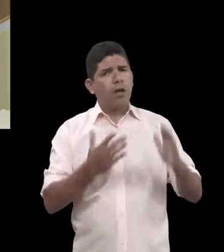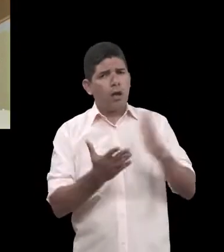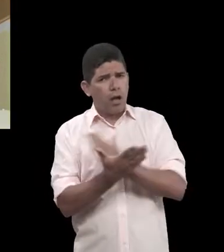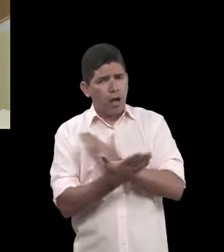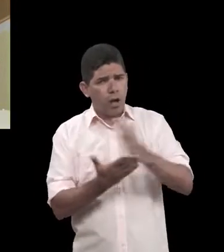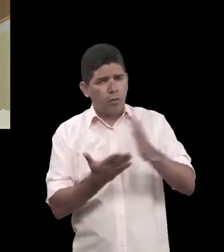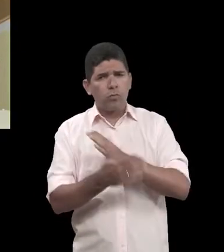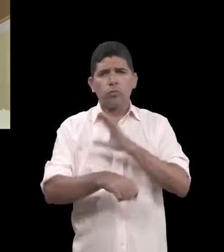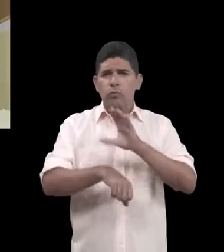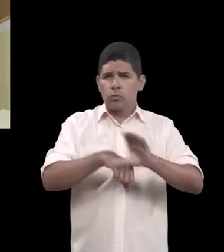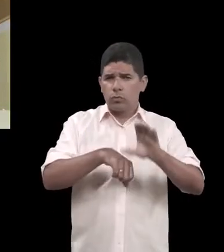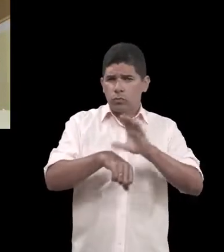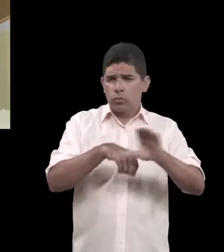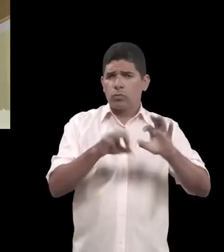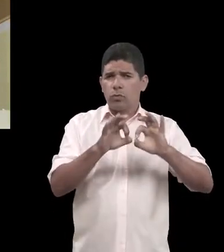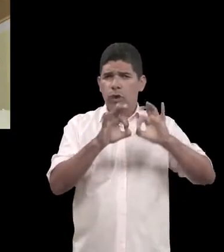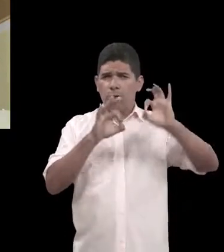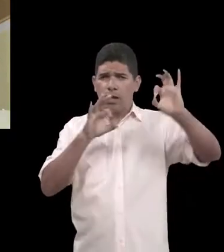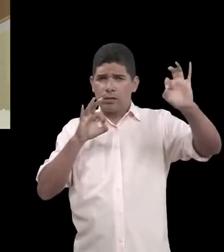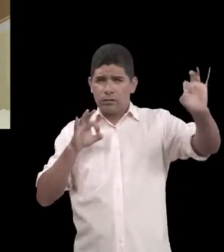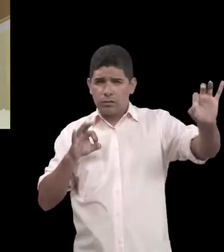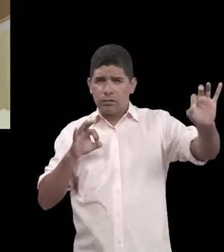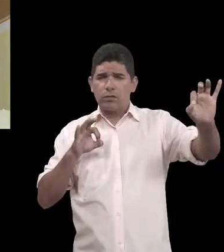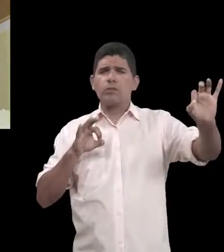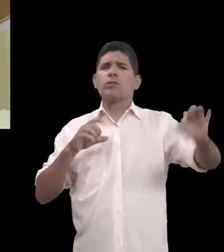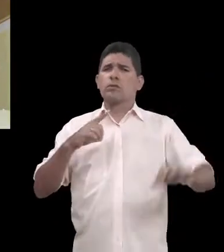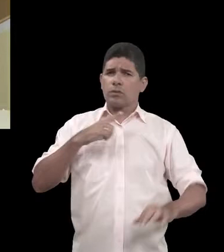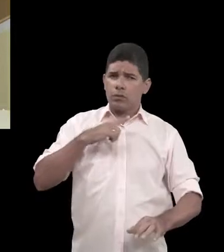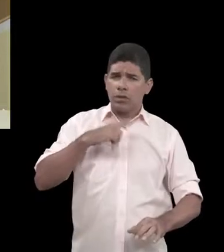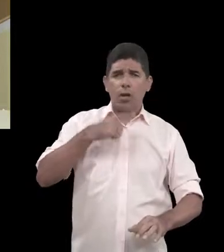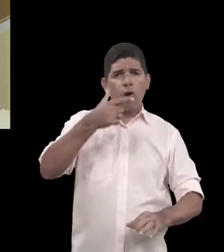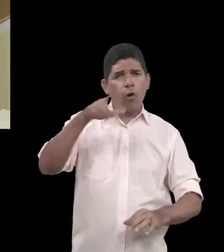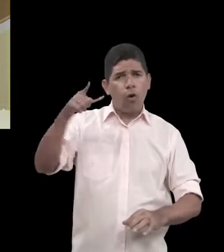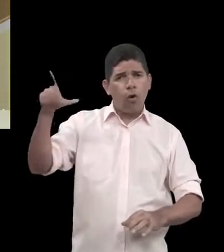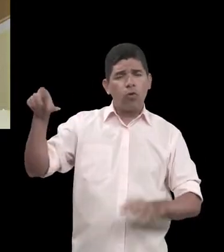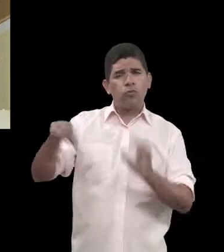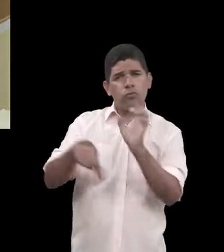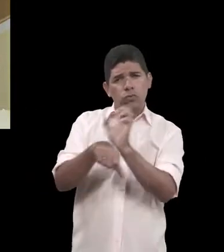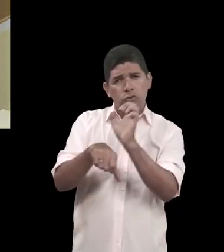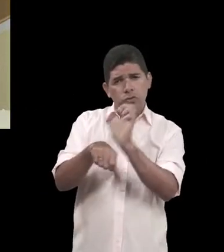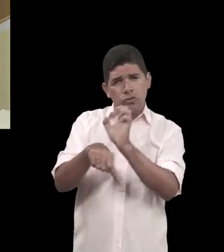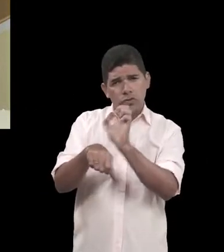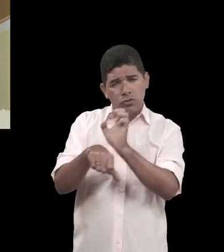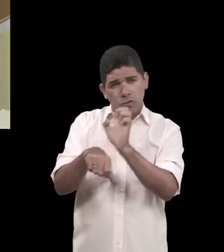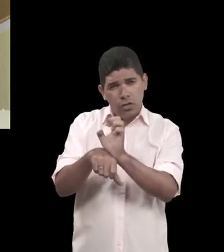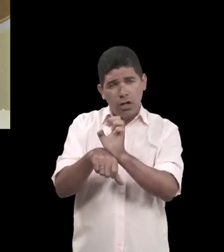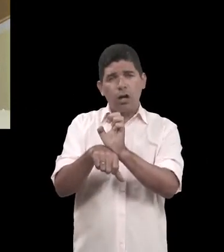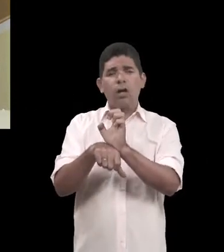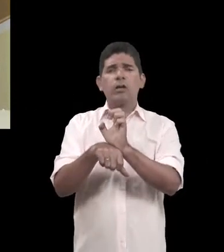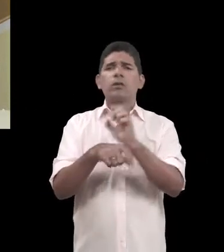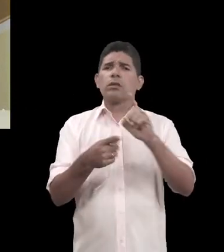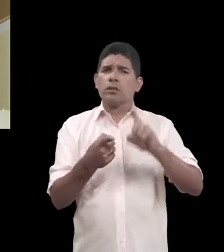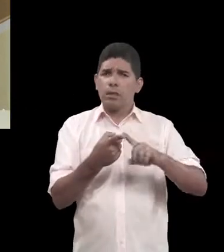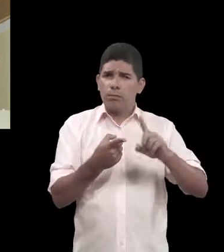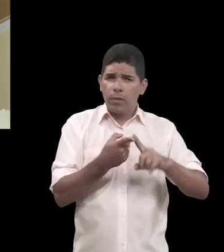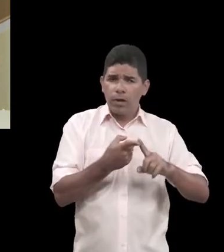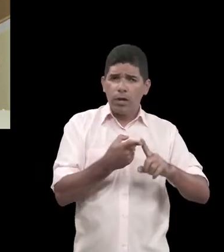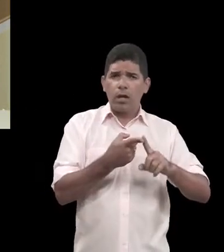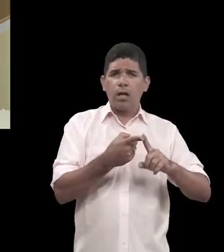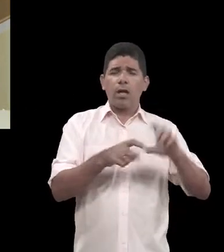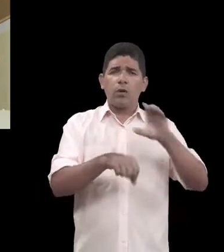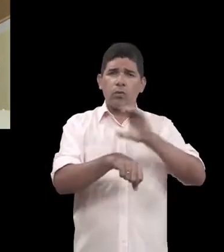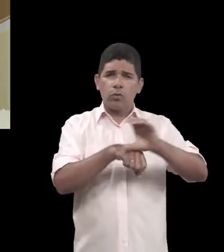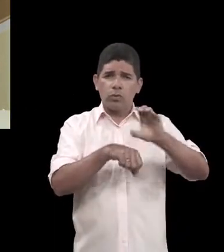agora está com uma nova edição também acontecendo em outros estados. Tem cursos de especialização via EAD